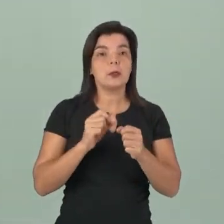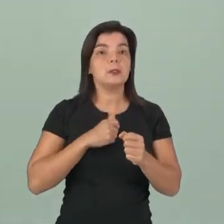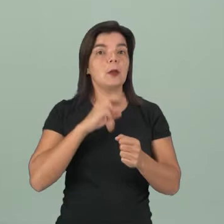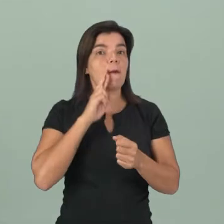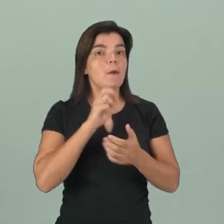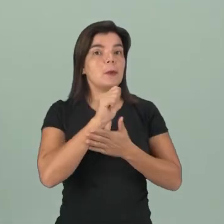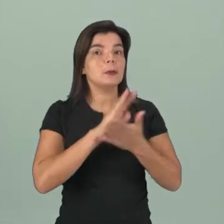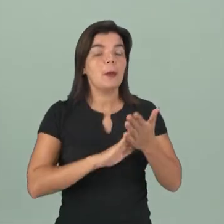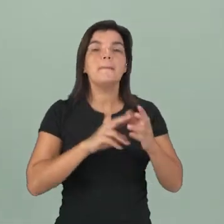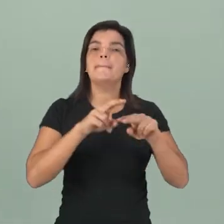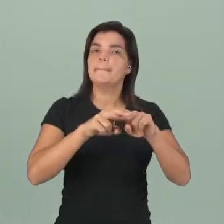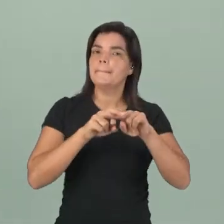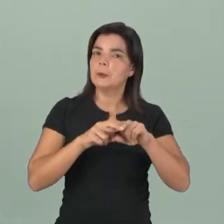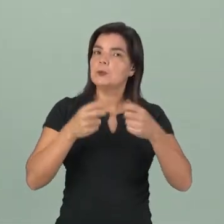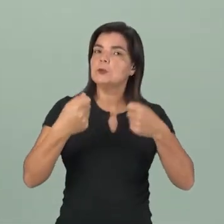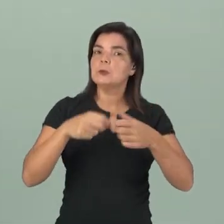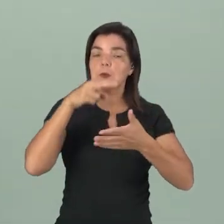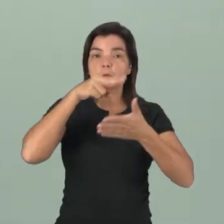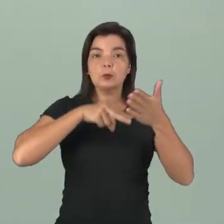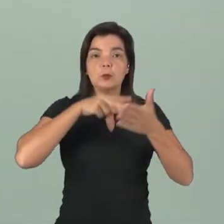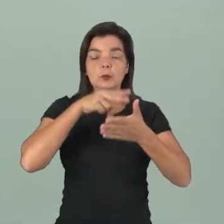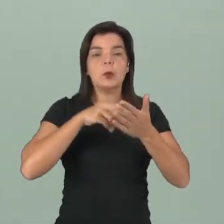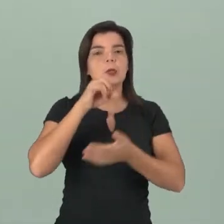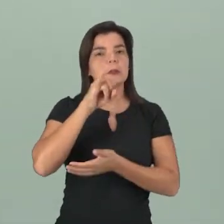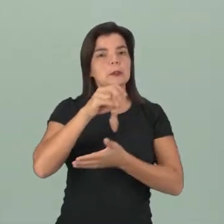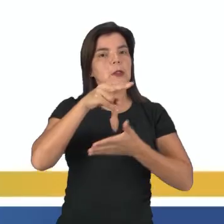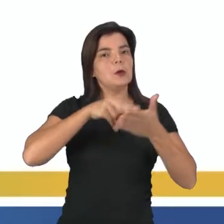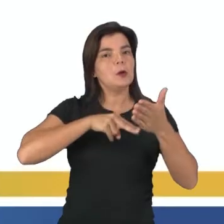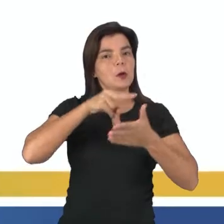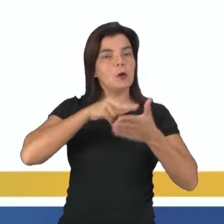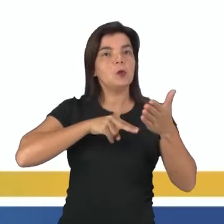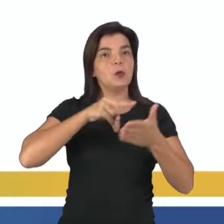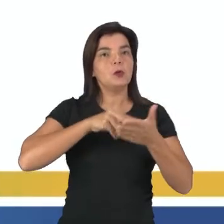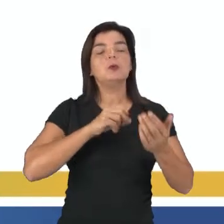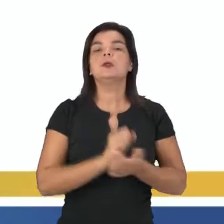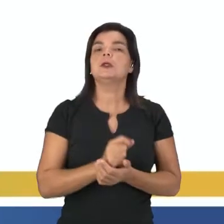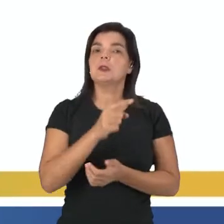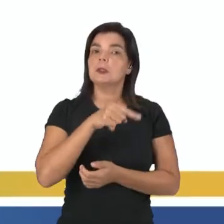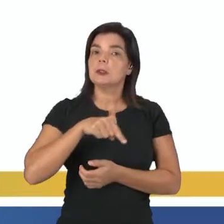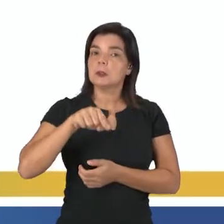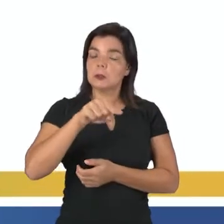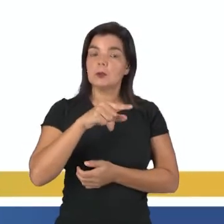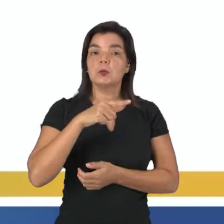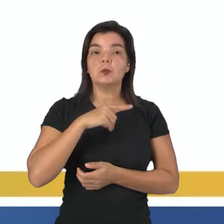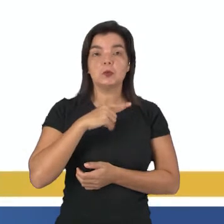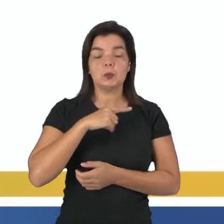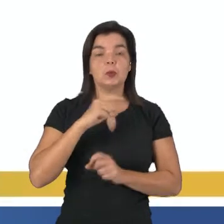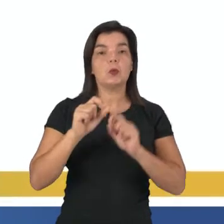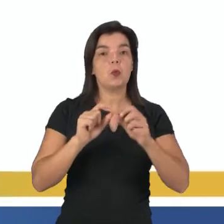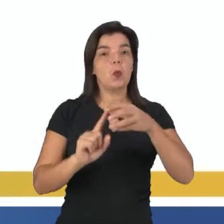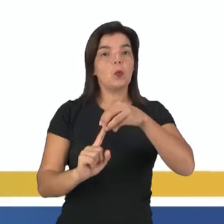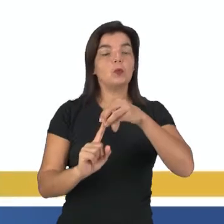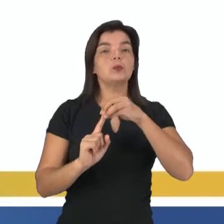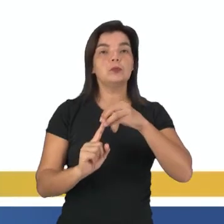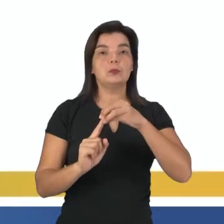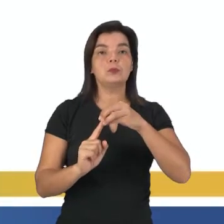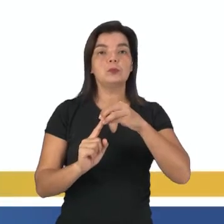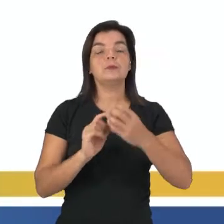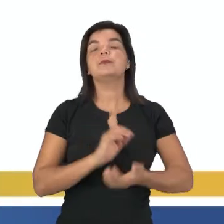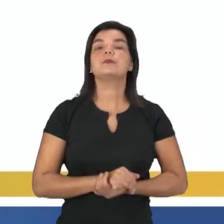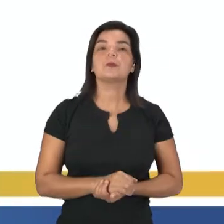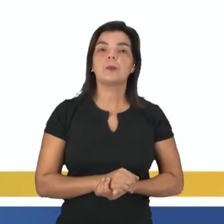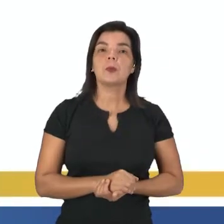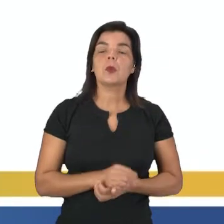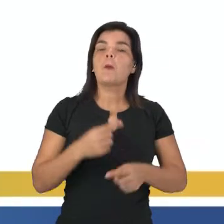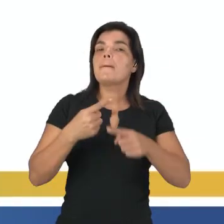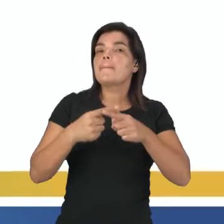atividade, por isso que eu tenho que ler. Tá? Então, assim, se na leitura você tem que ter o nível, o objetivo, né?